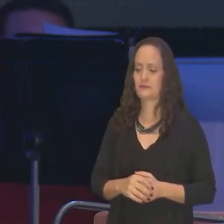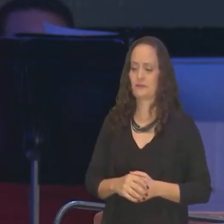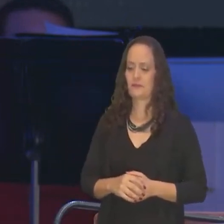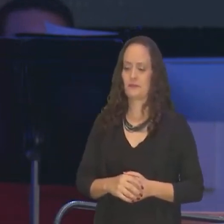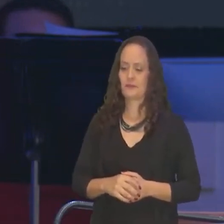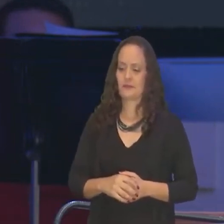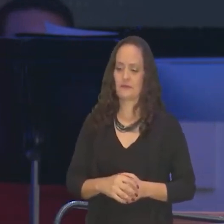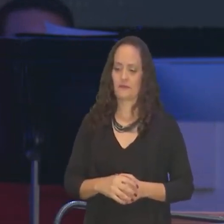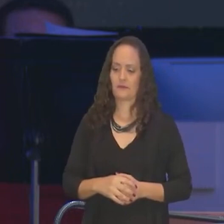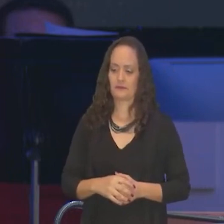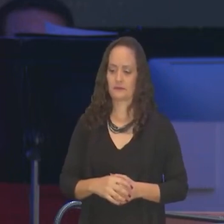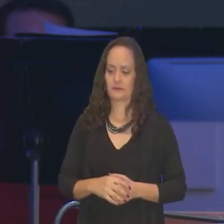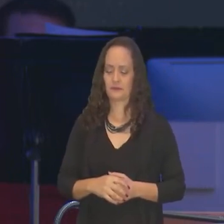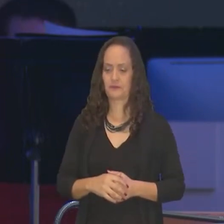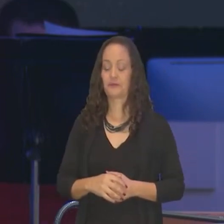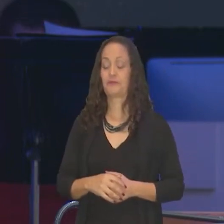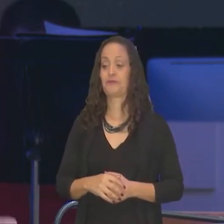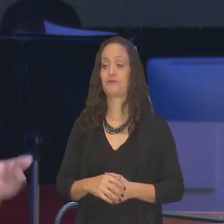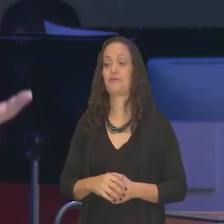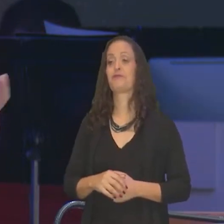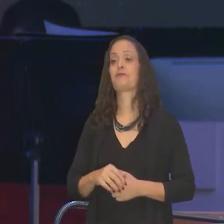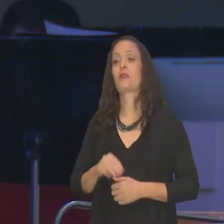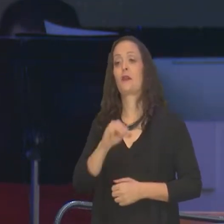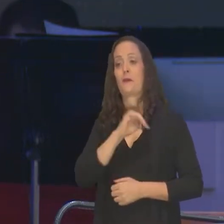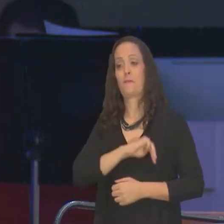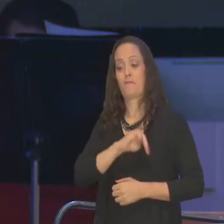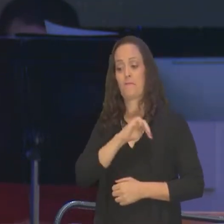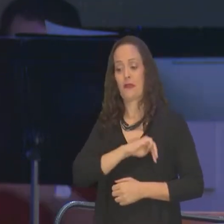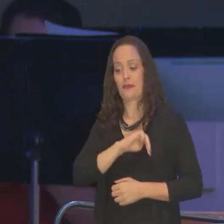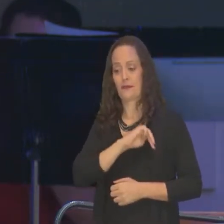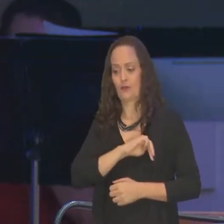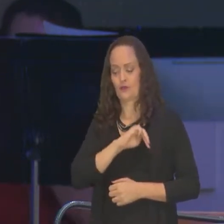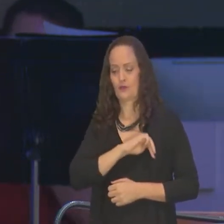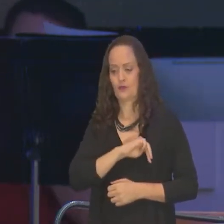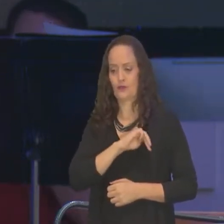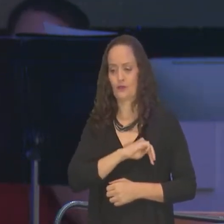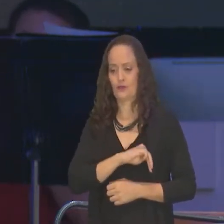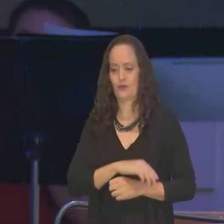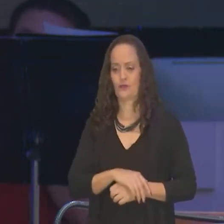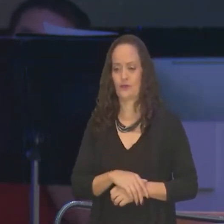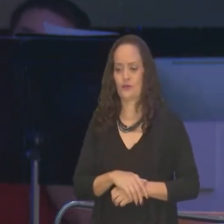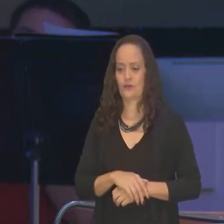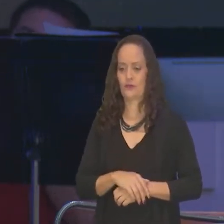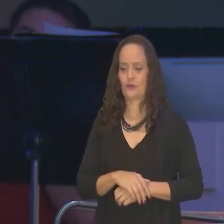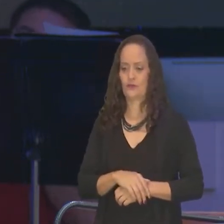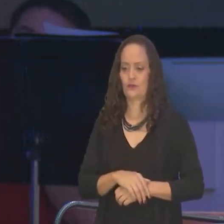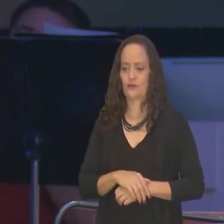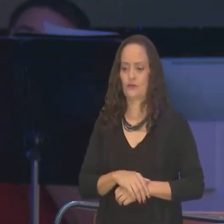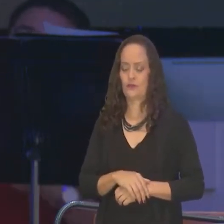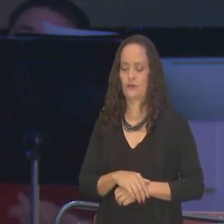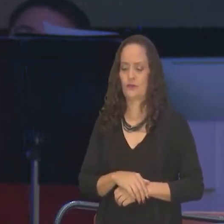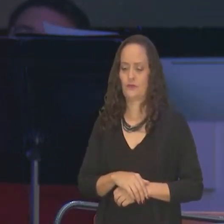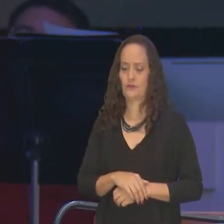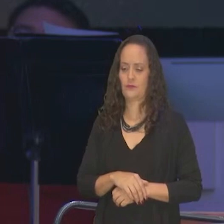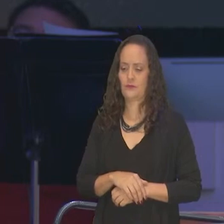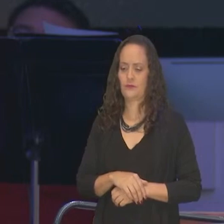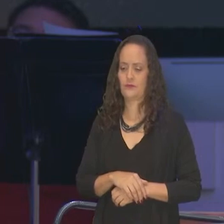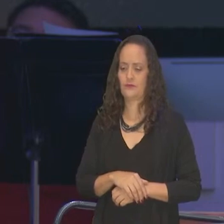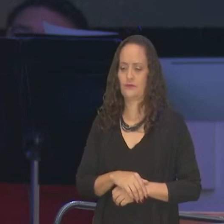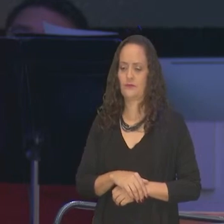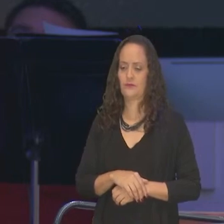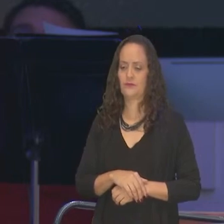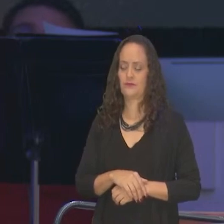ali. Mateus, nós temos, volta por favor ali a tela, irmã, para que os irmãos possam